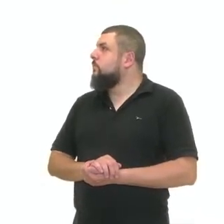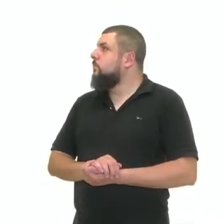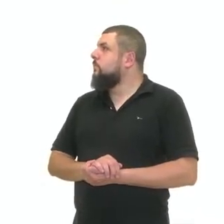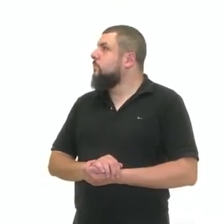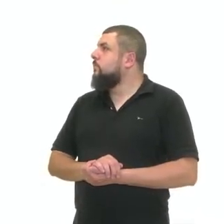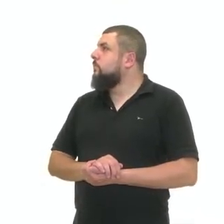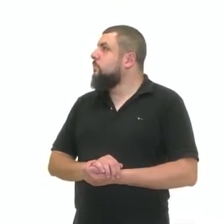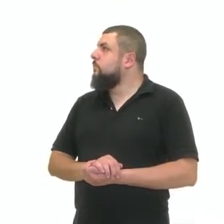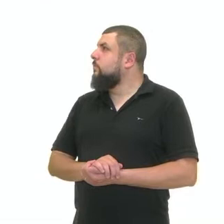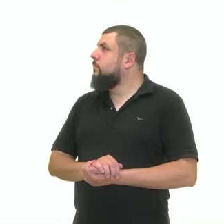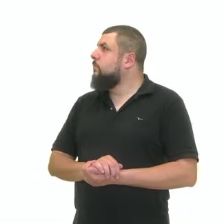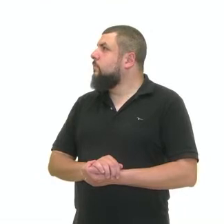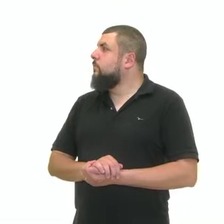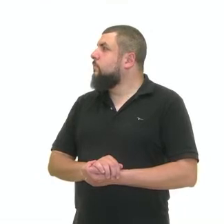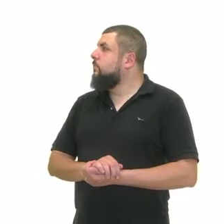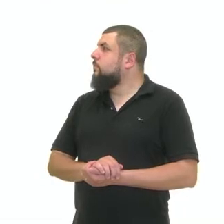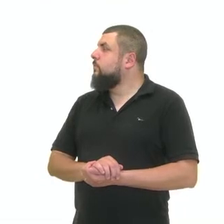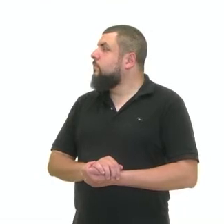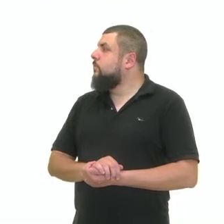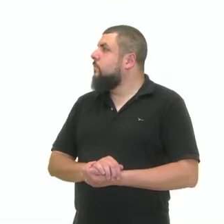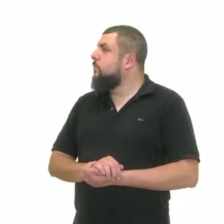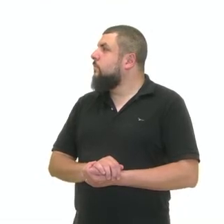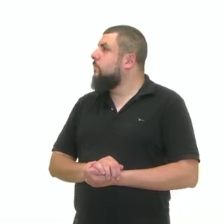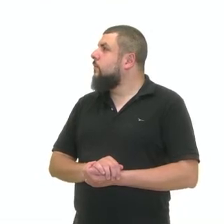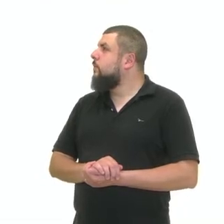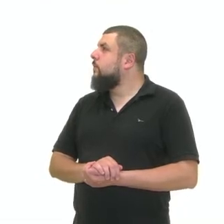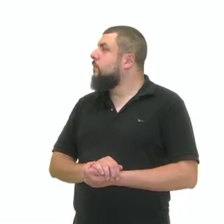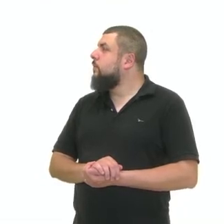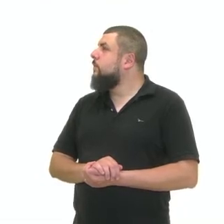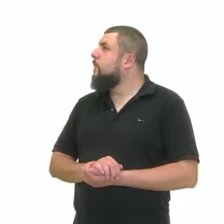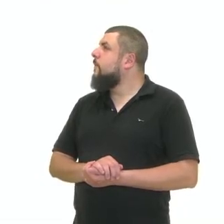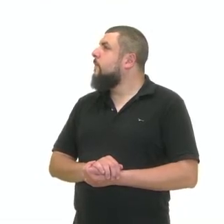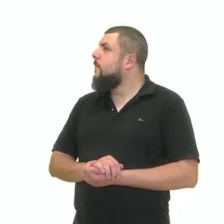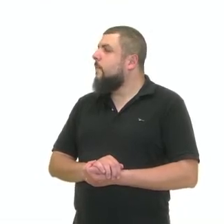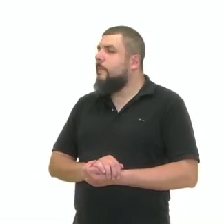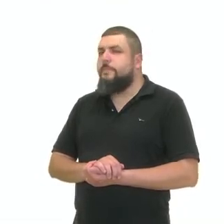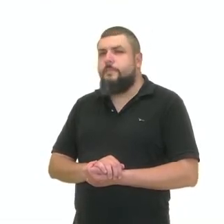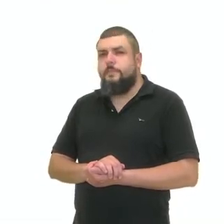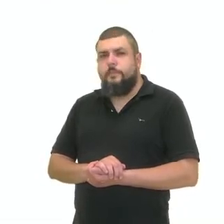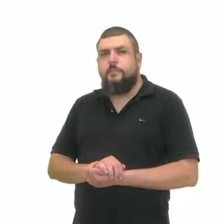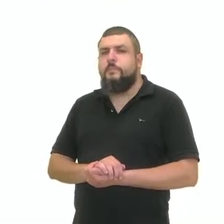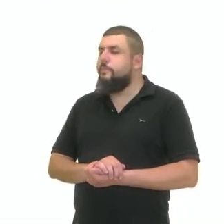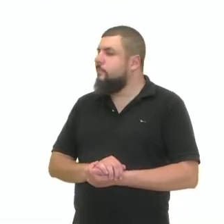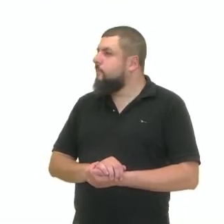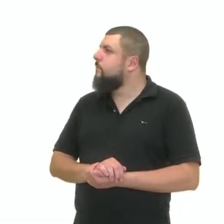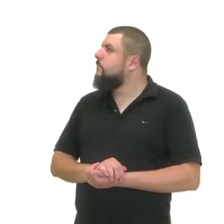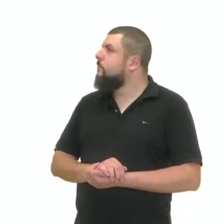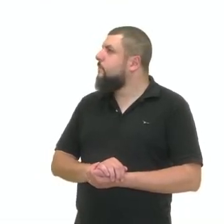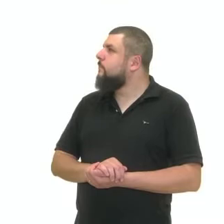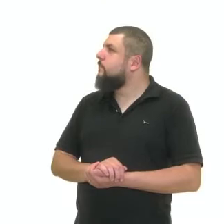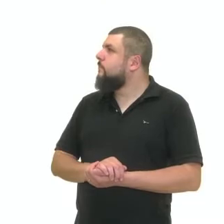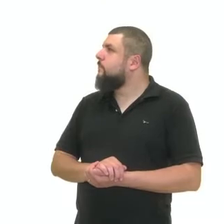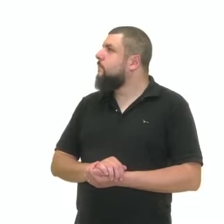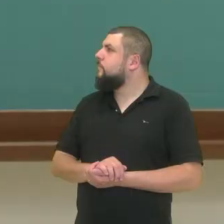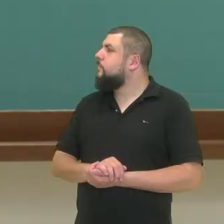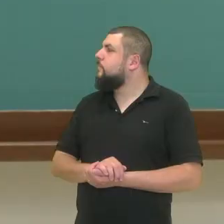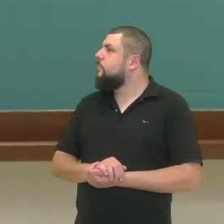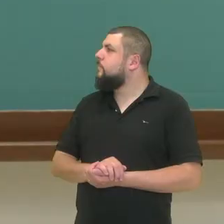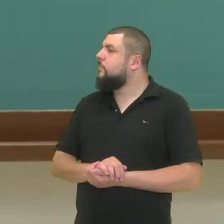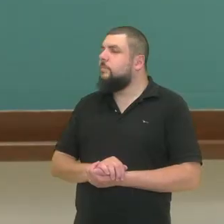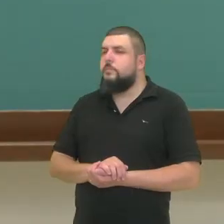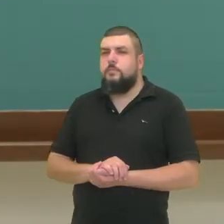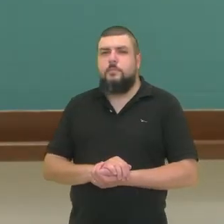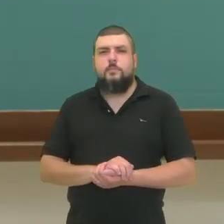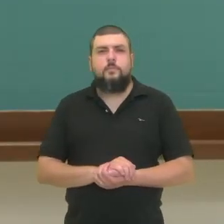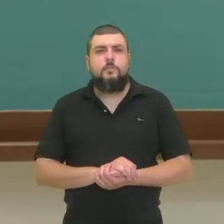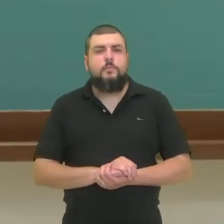e 1922, a resistência pacífica, não colaborar com os ingleses, como não votar.